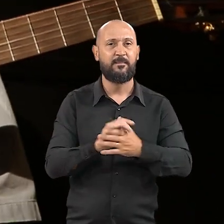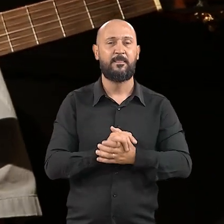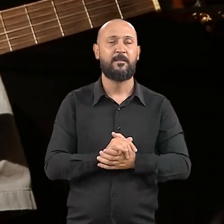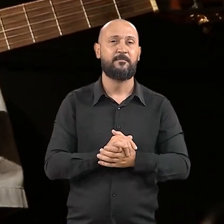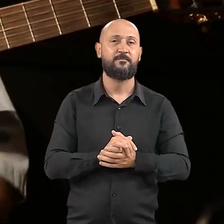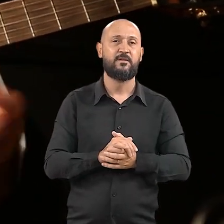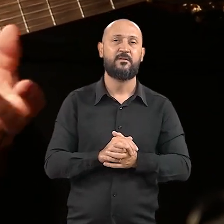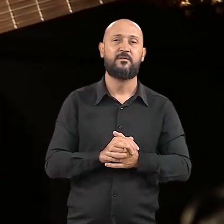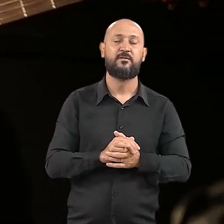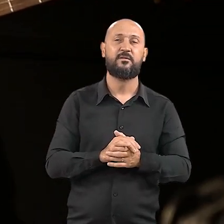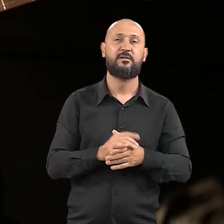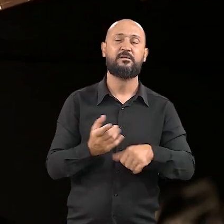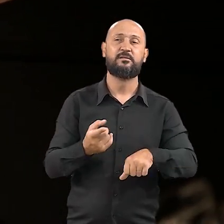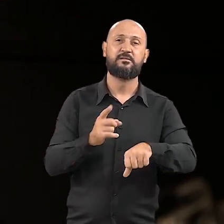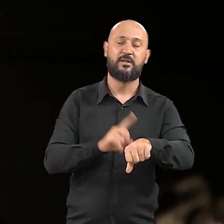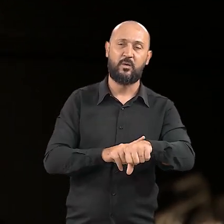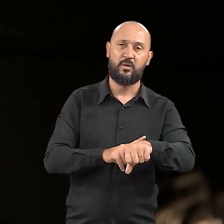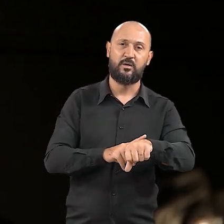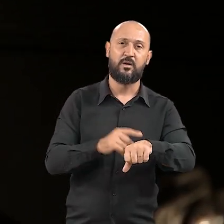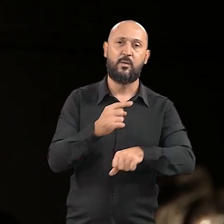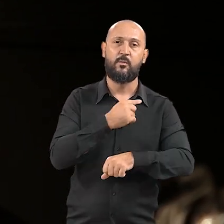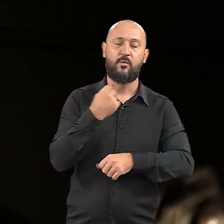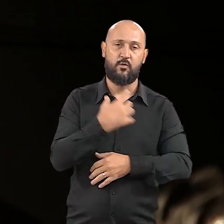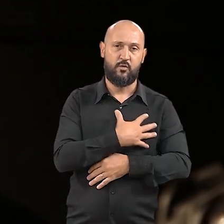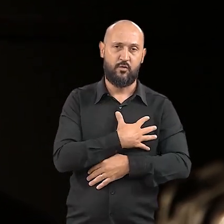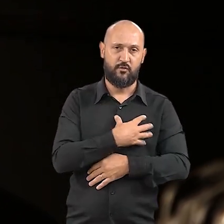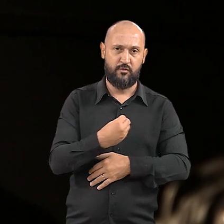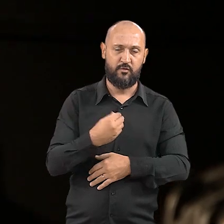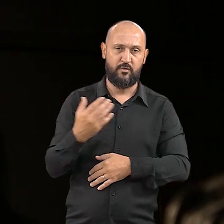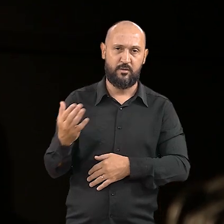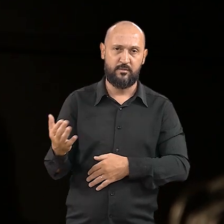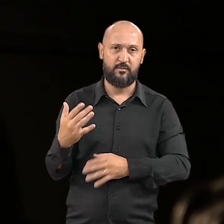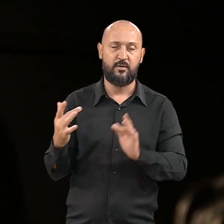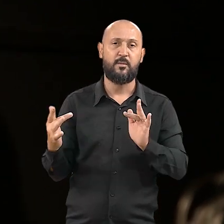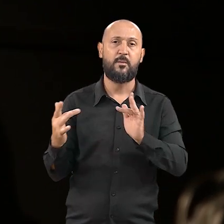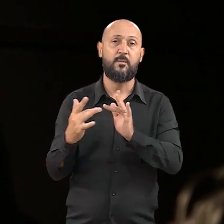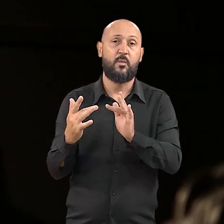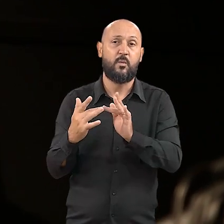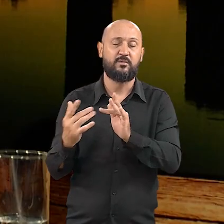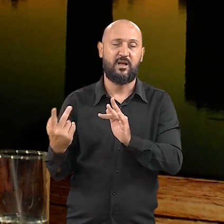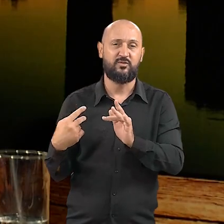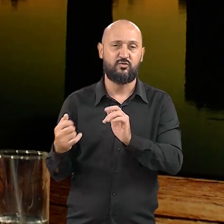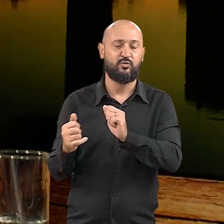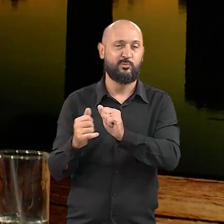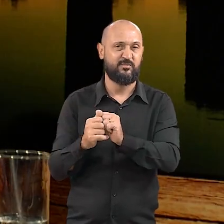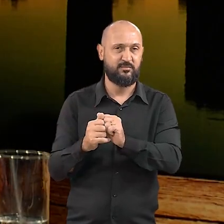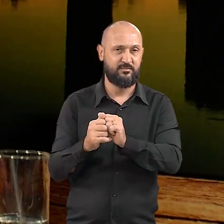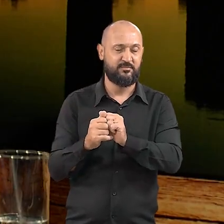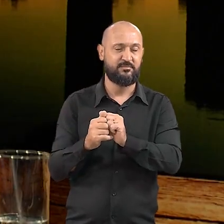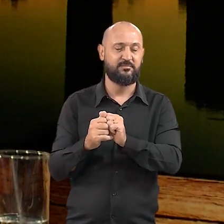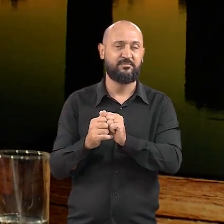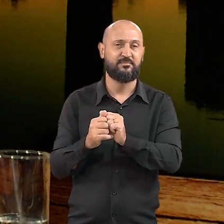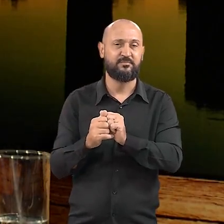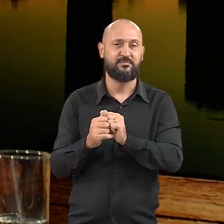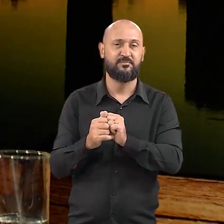isso. Foi logo em seguida faleceu o filho dele, que era a minha ligação mais direta. Sim.